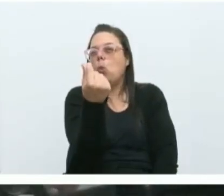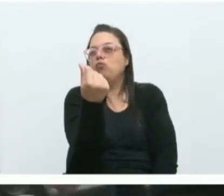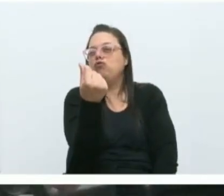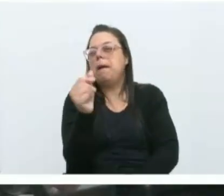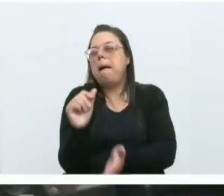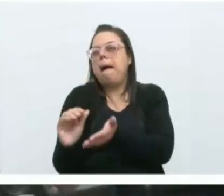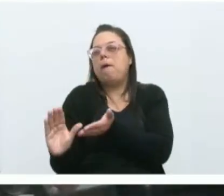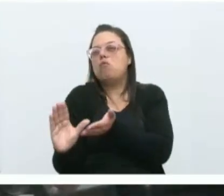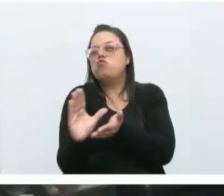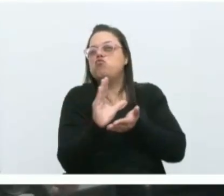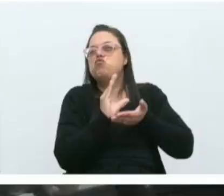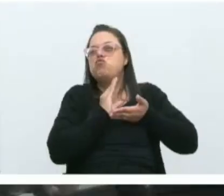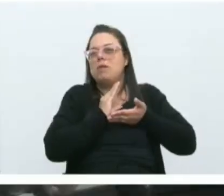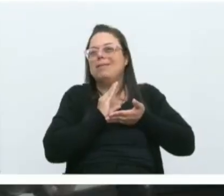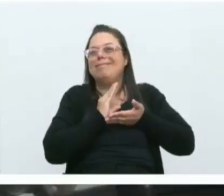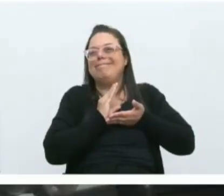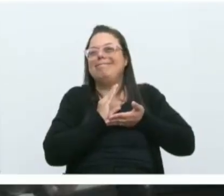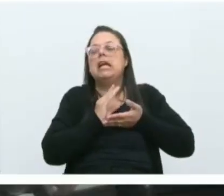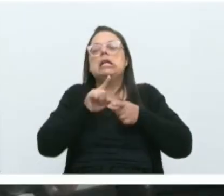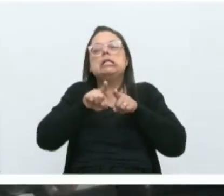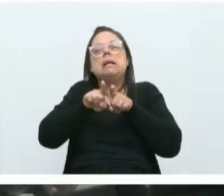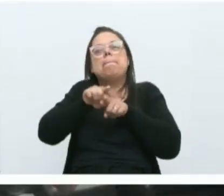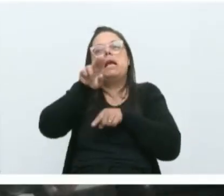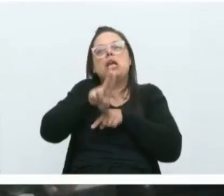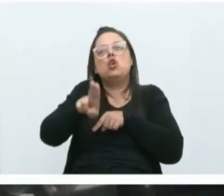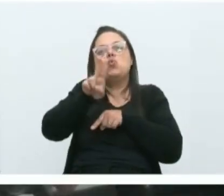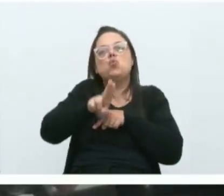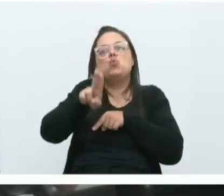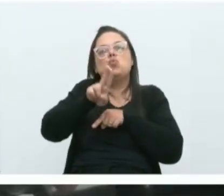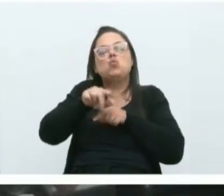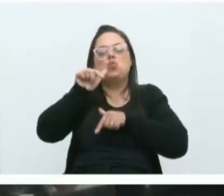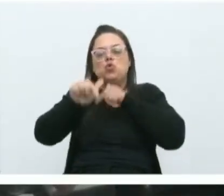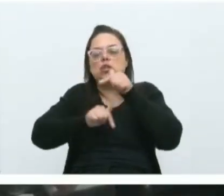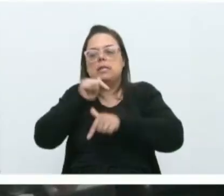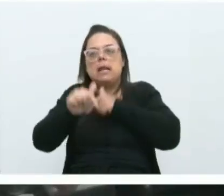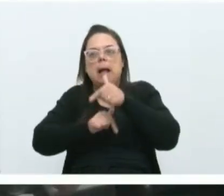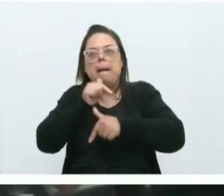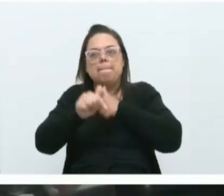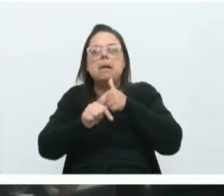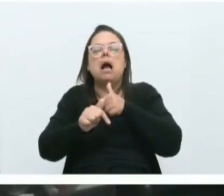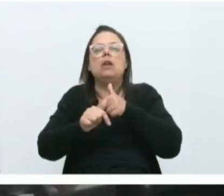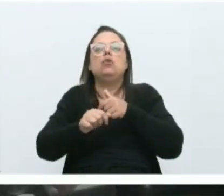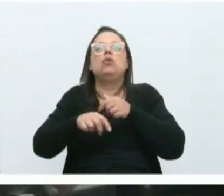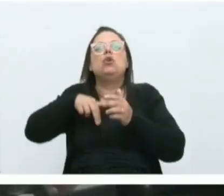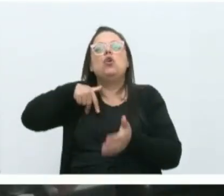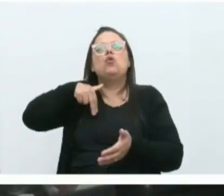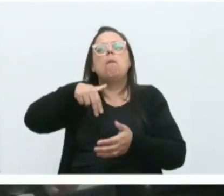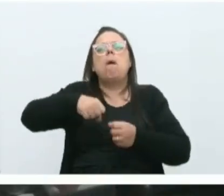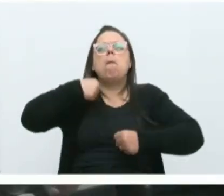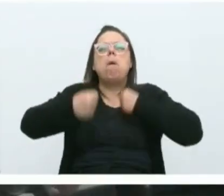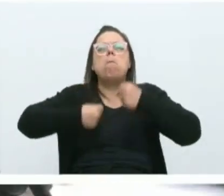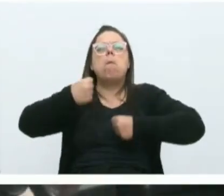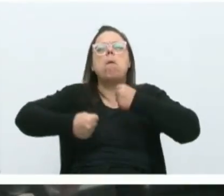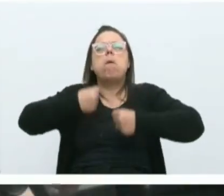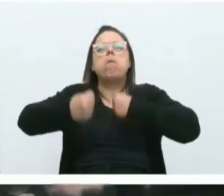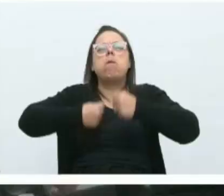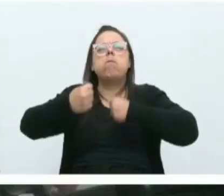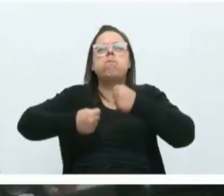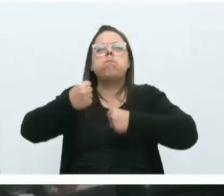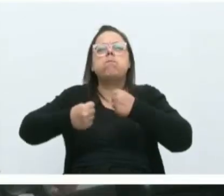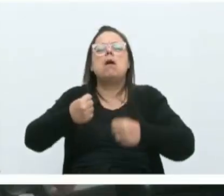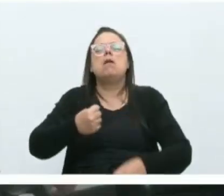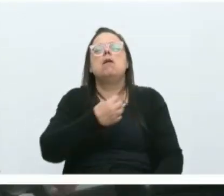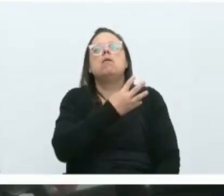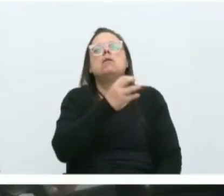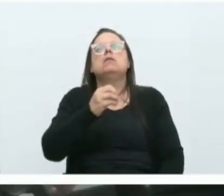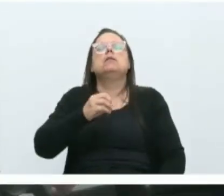evento, entre insumos e consumos e serviço, uma única maratona com 40 mil pessoas, o que